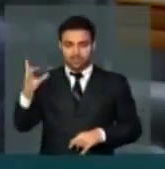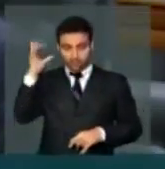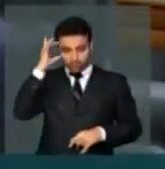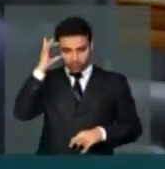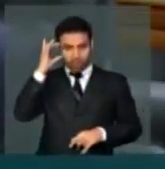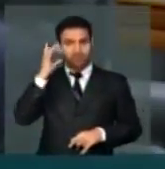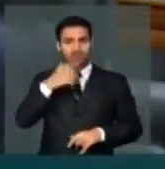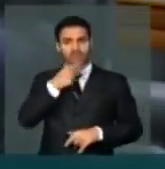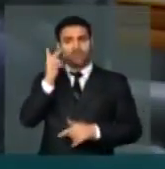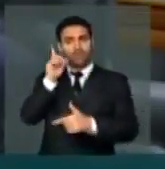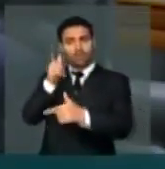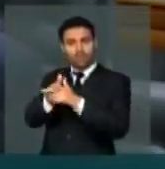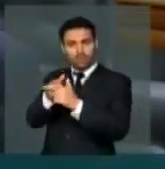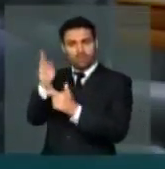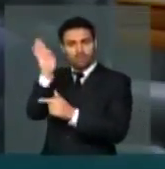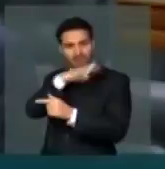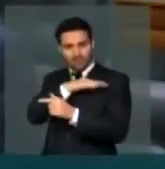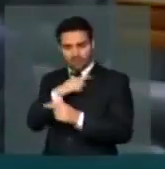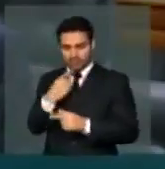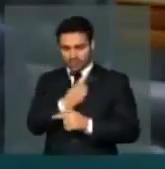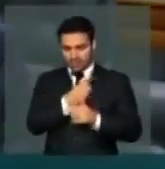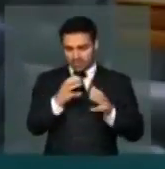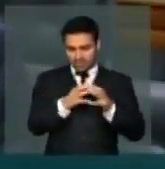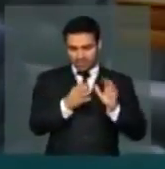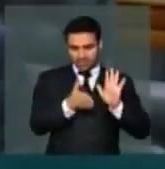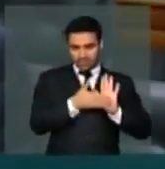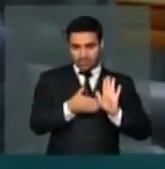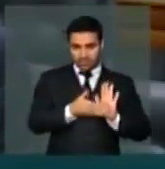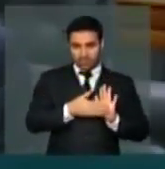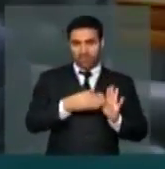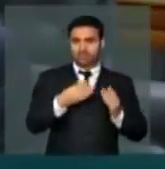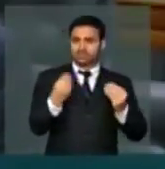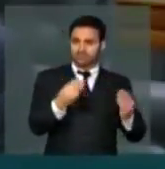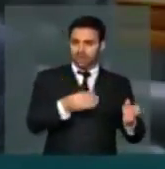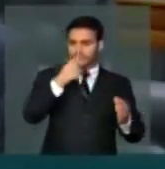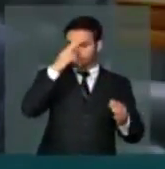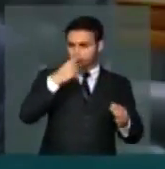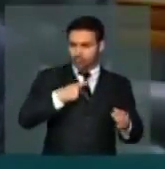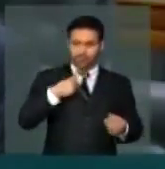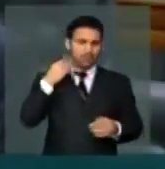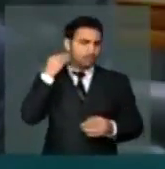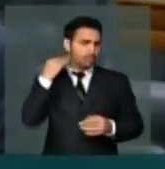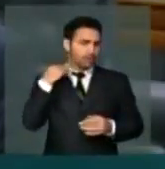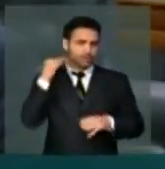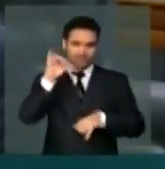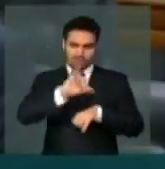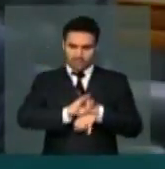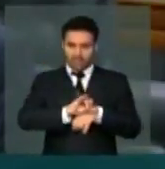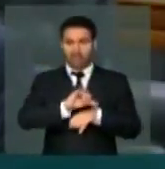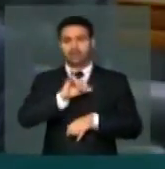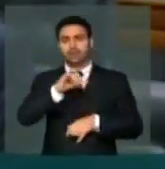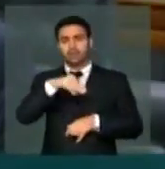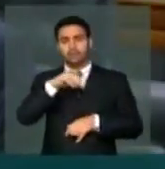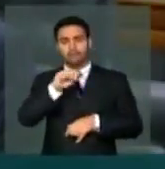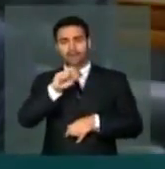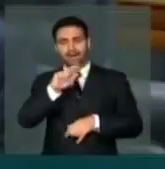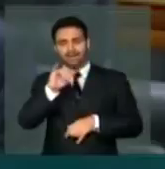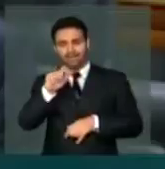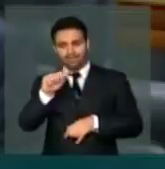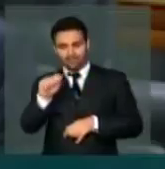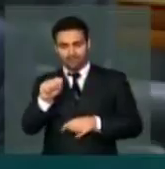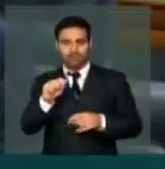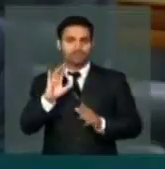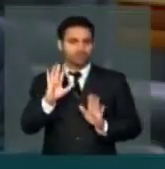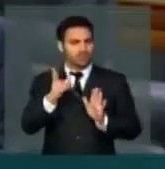duras críticas à nossa proposta do PSB, de autonomia do Banco Central, defendida por Eduardo Campos e Marina Silva. Em uma